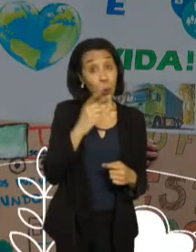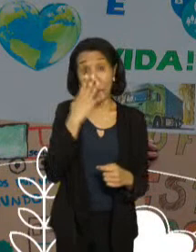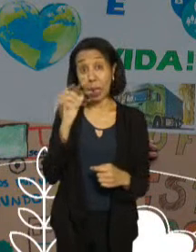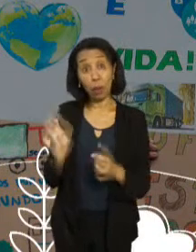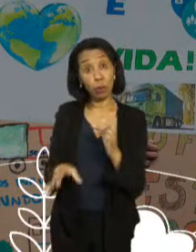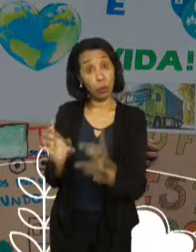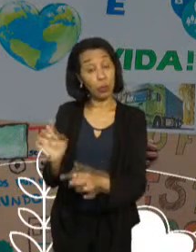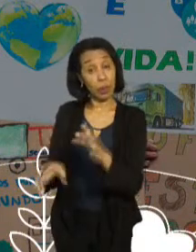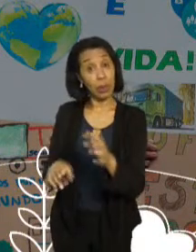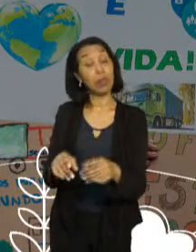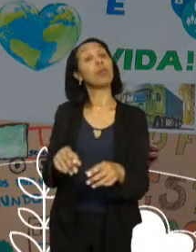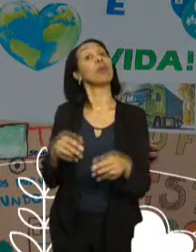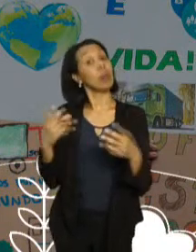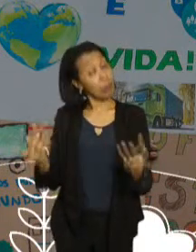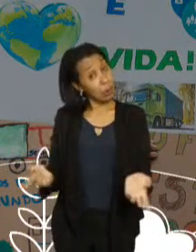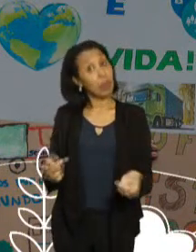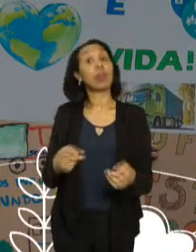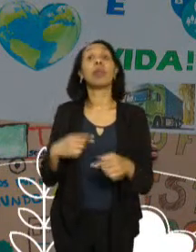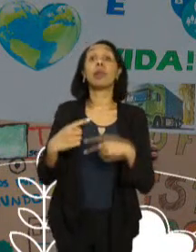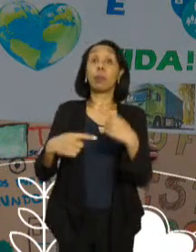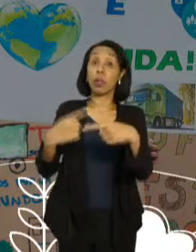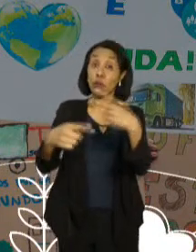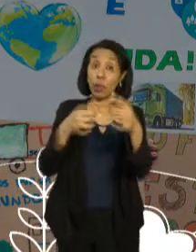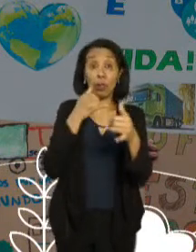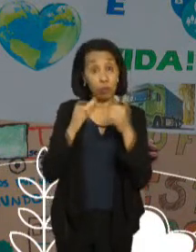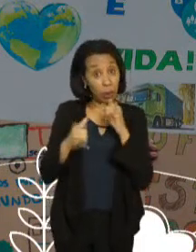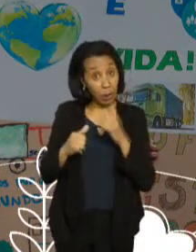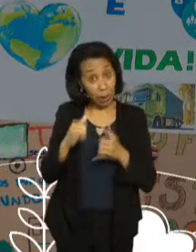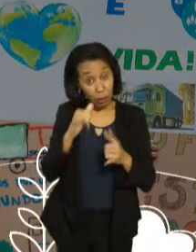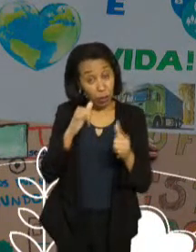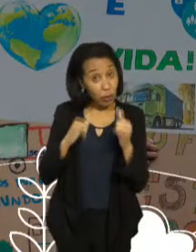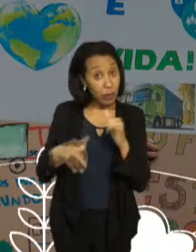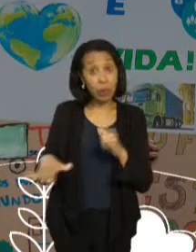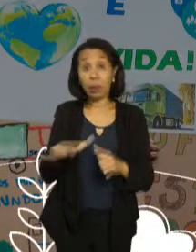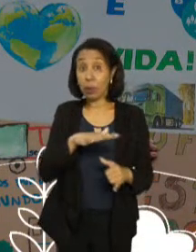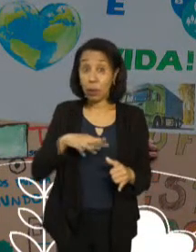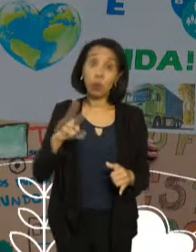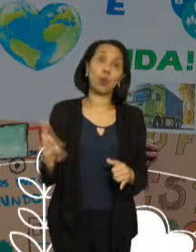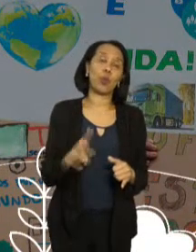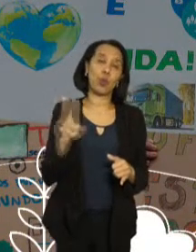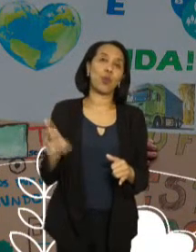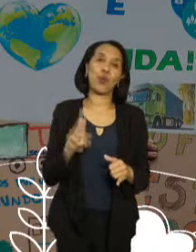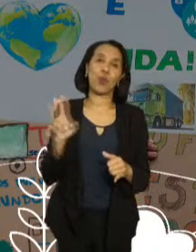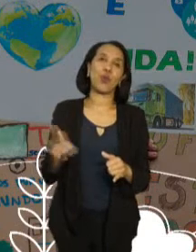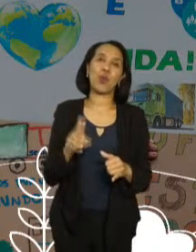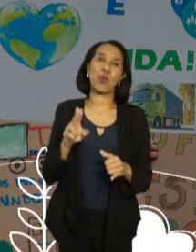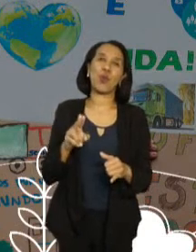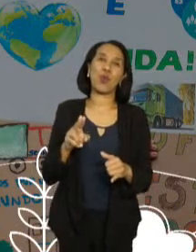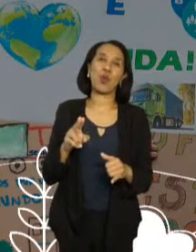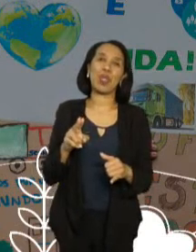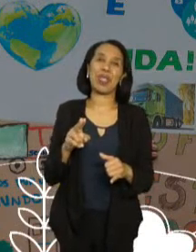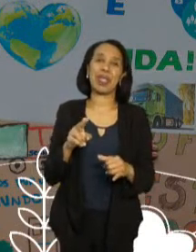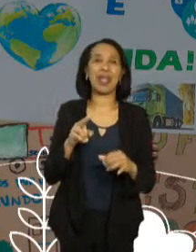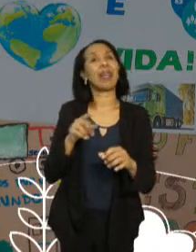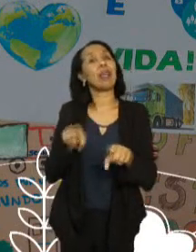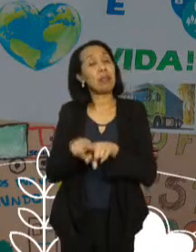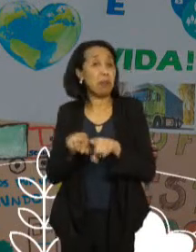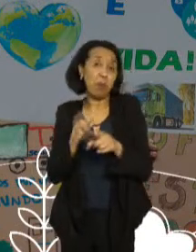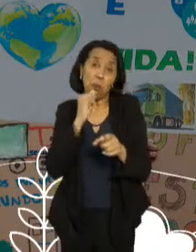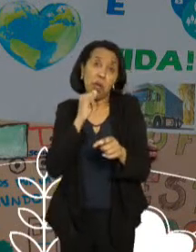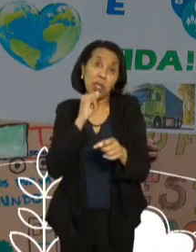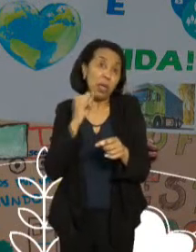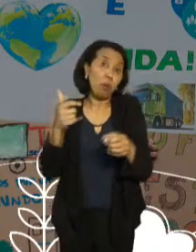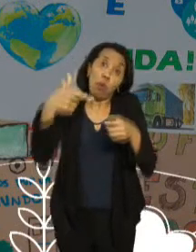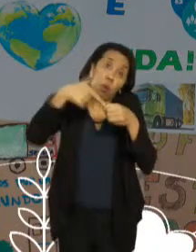resíduos, e inclusive para a geração de energia e utilização em determinar em como combustível, por